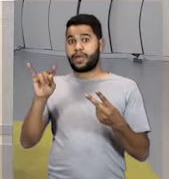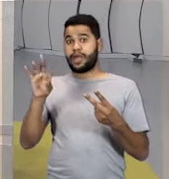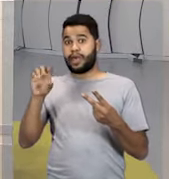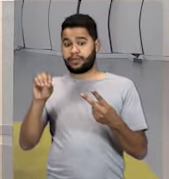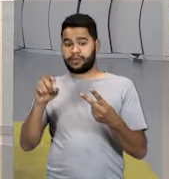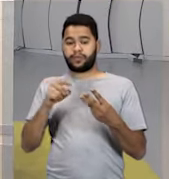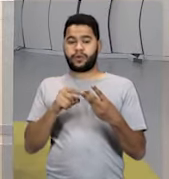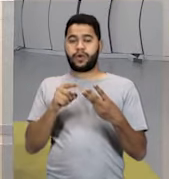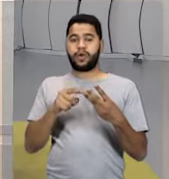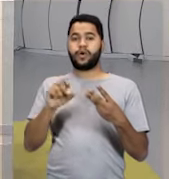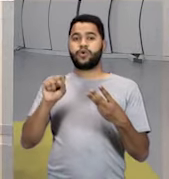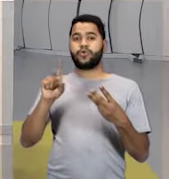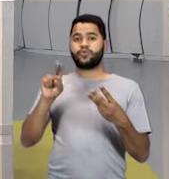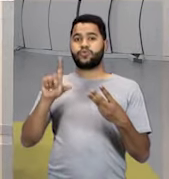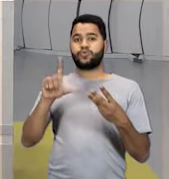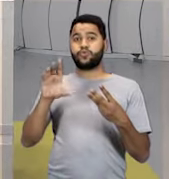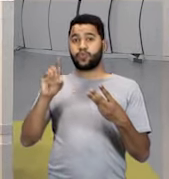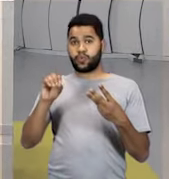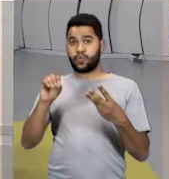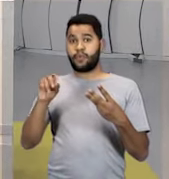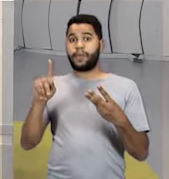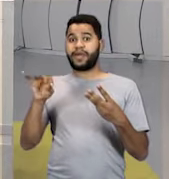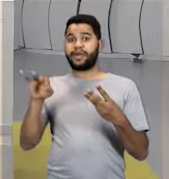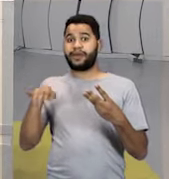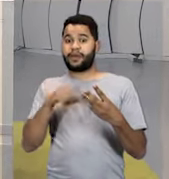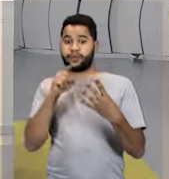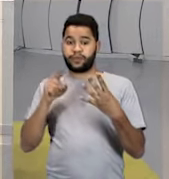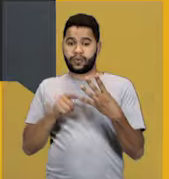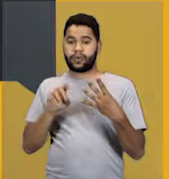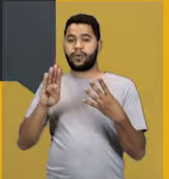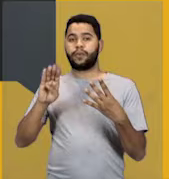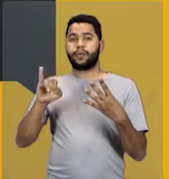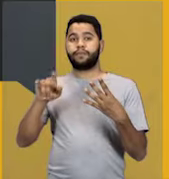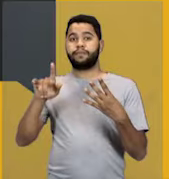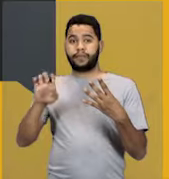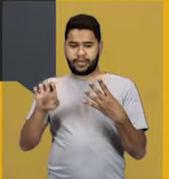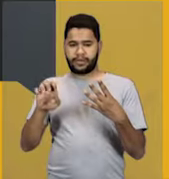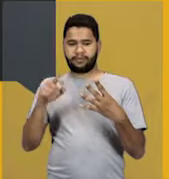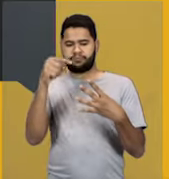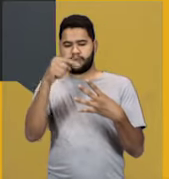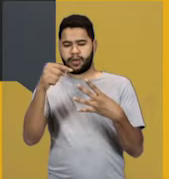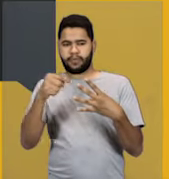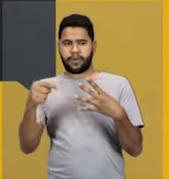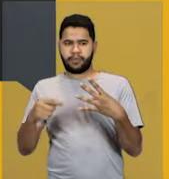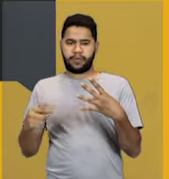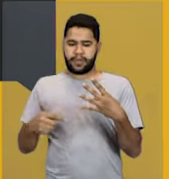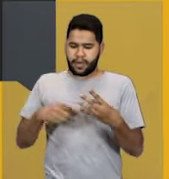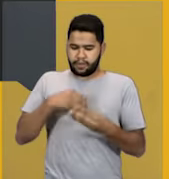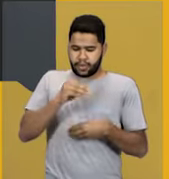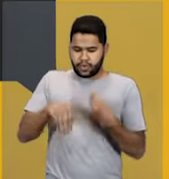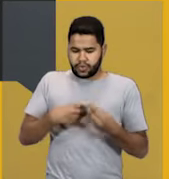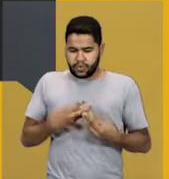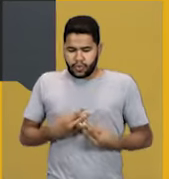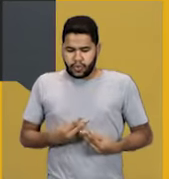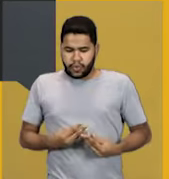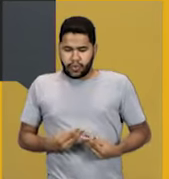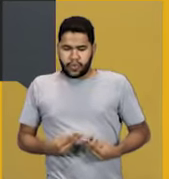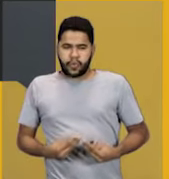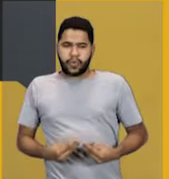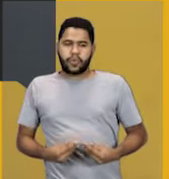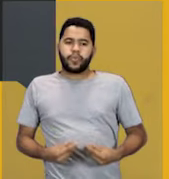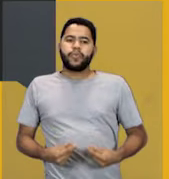e bile. Essa parte aqui, né, da bile e do suco pancreático, ela já vai